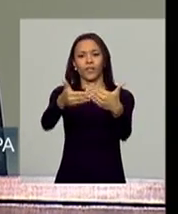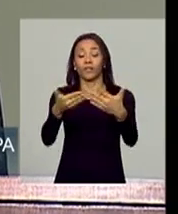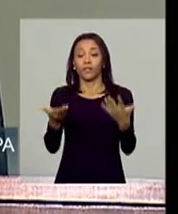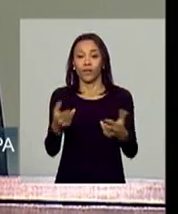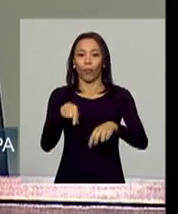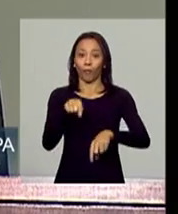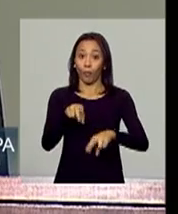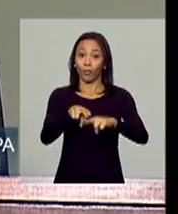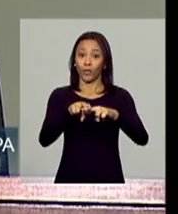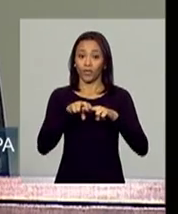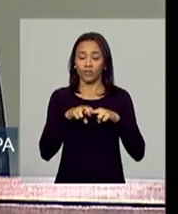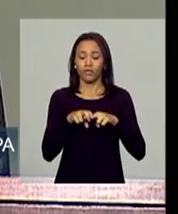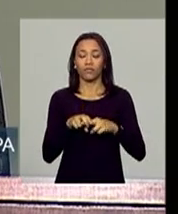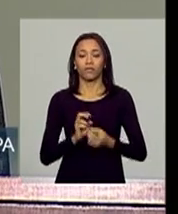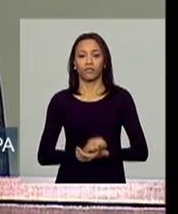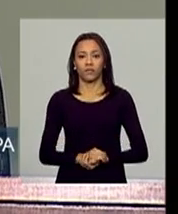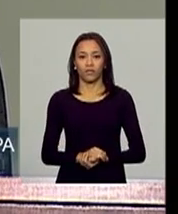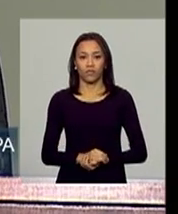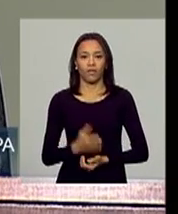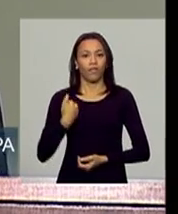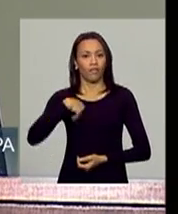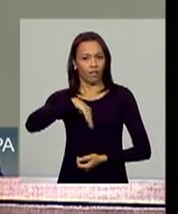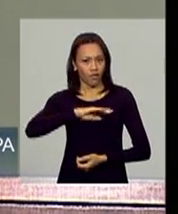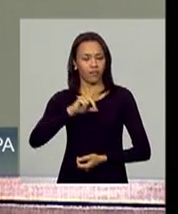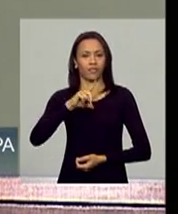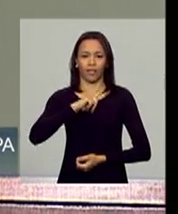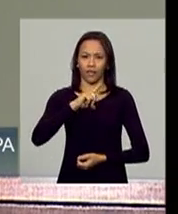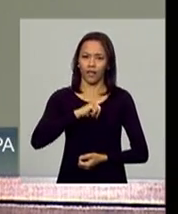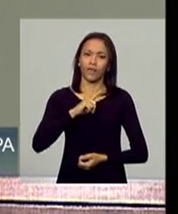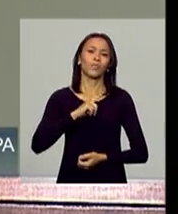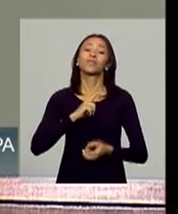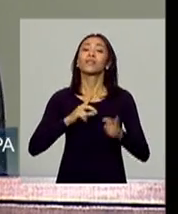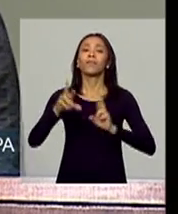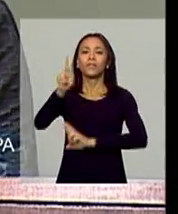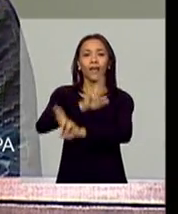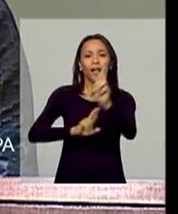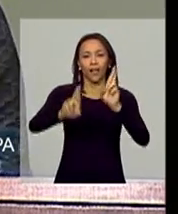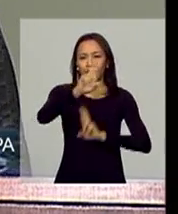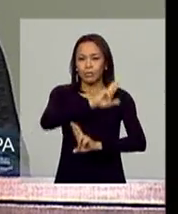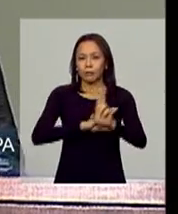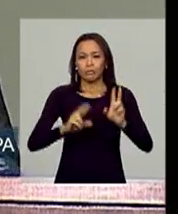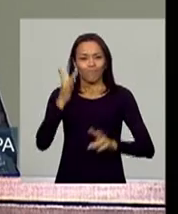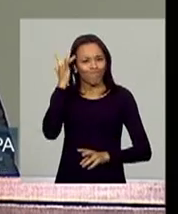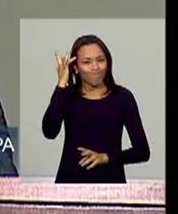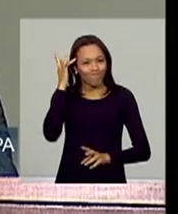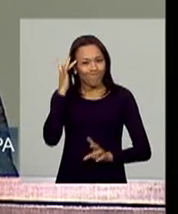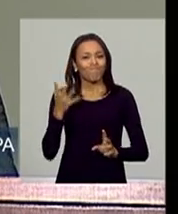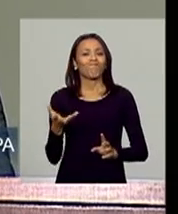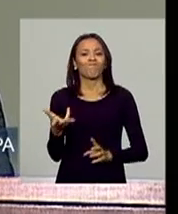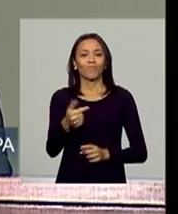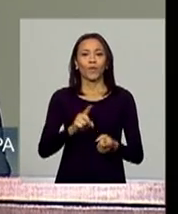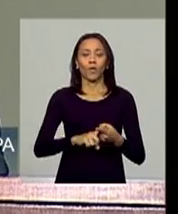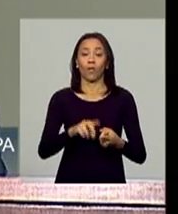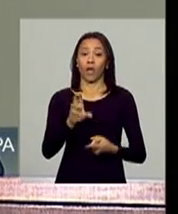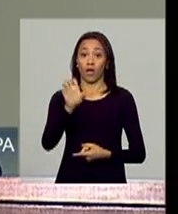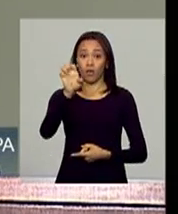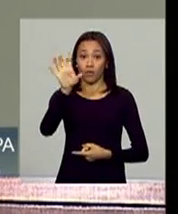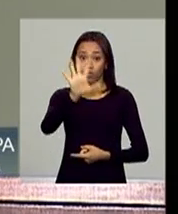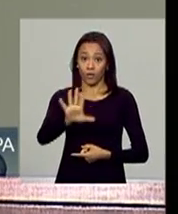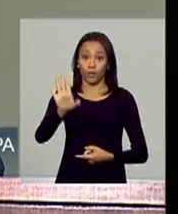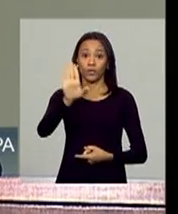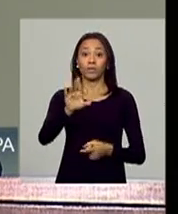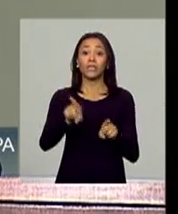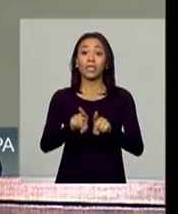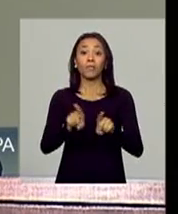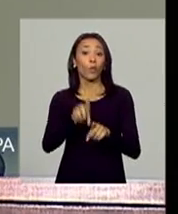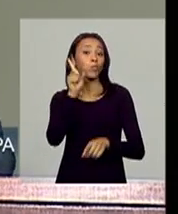isso, temos relações extremamente qualificadas com a União Europeia e com os Estados